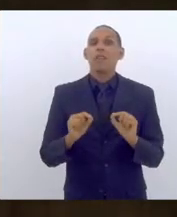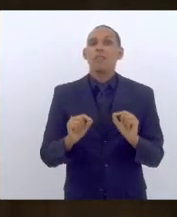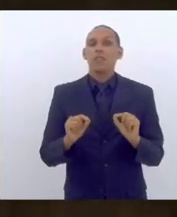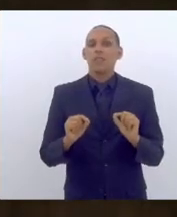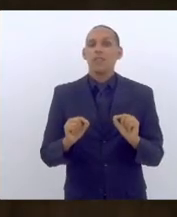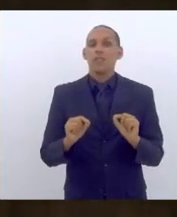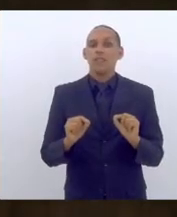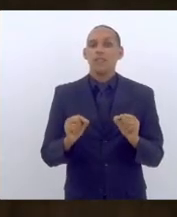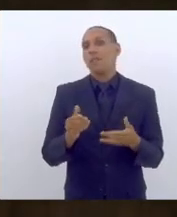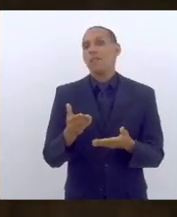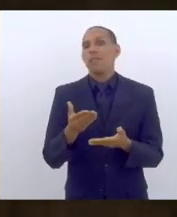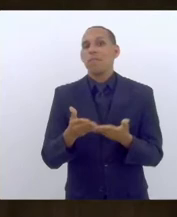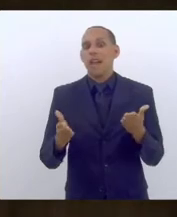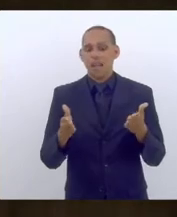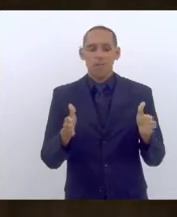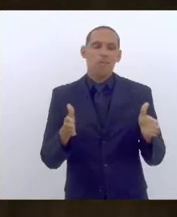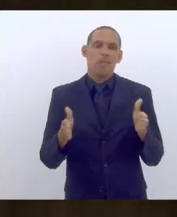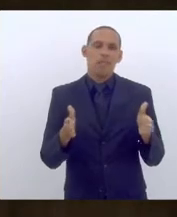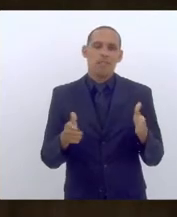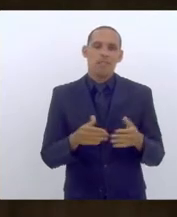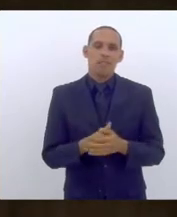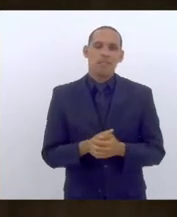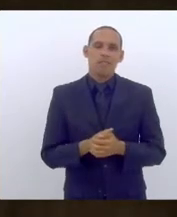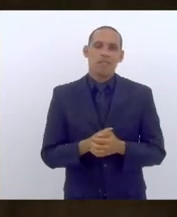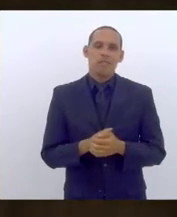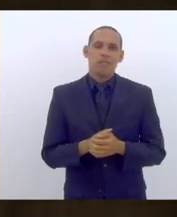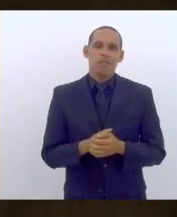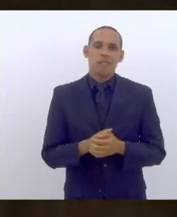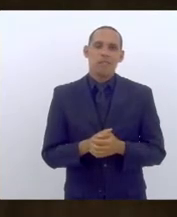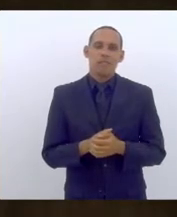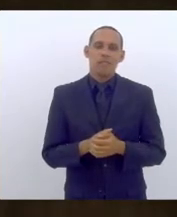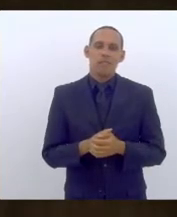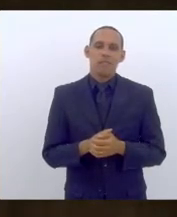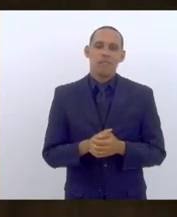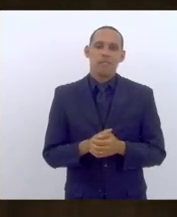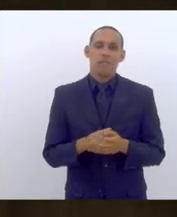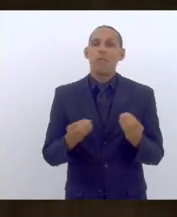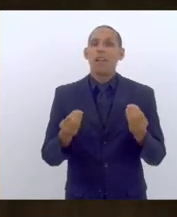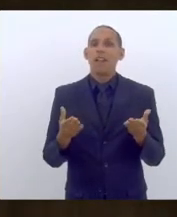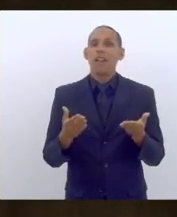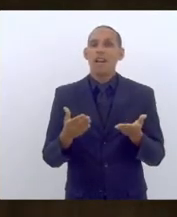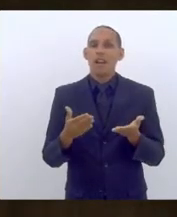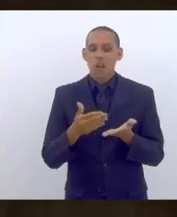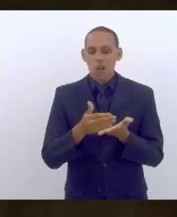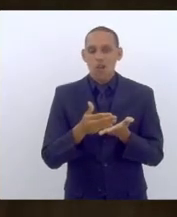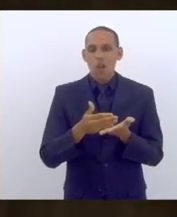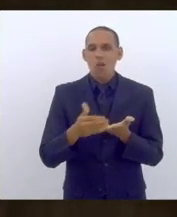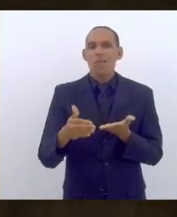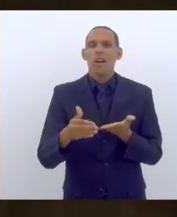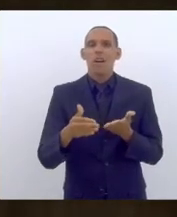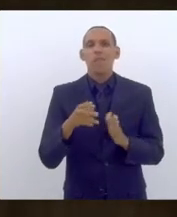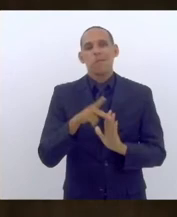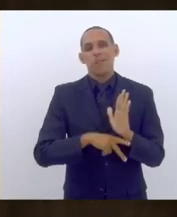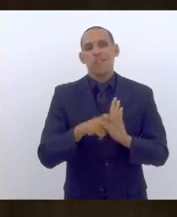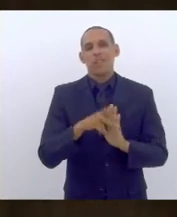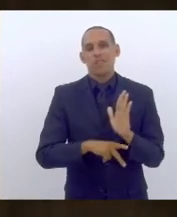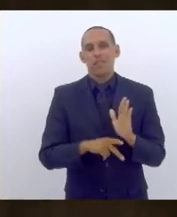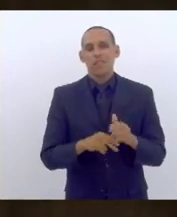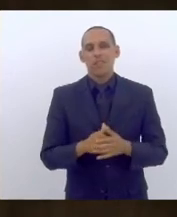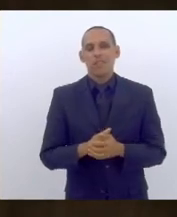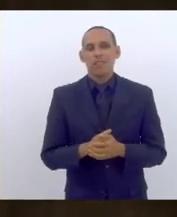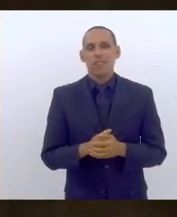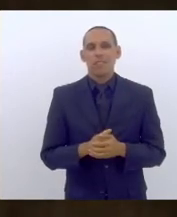a perda de prazos para começar os seus projetos